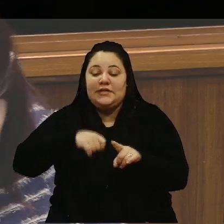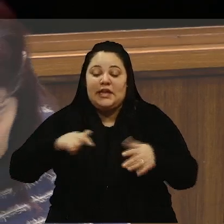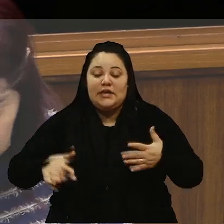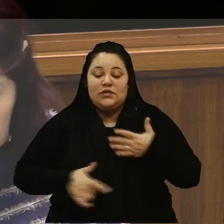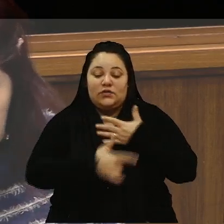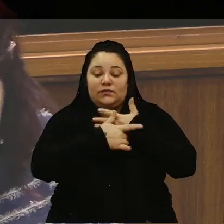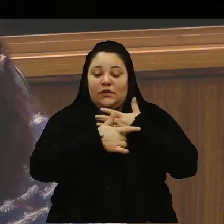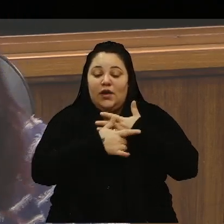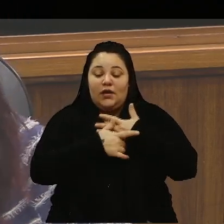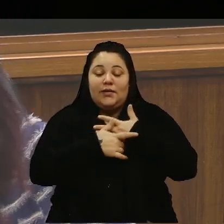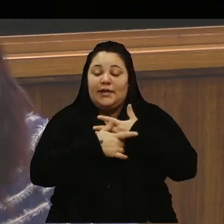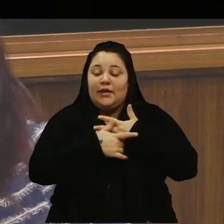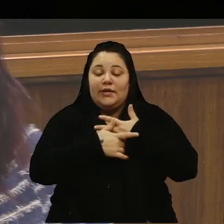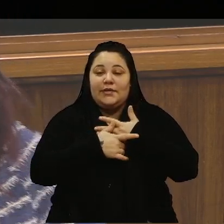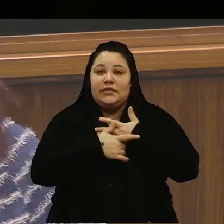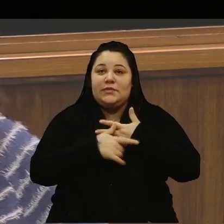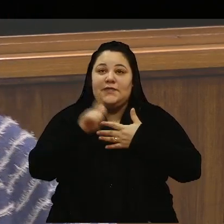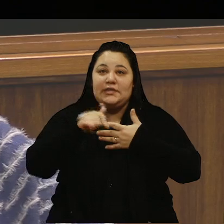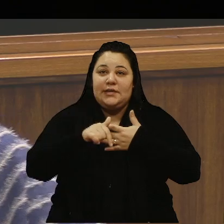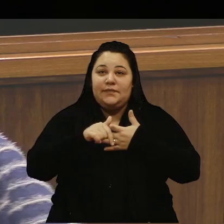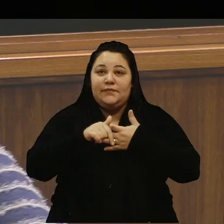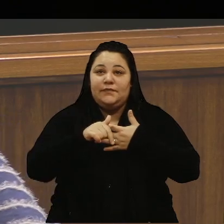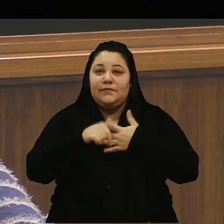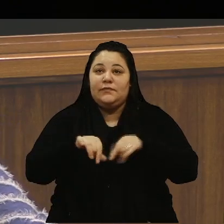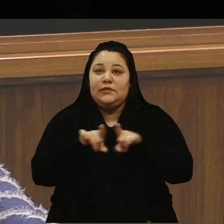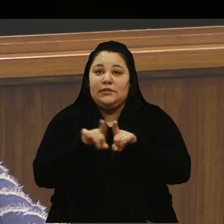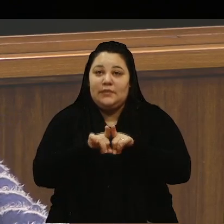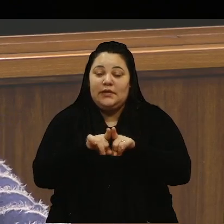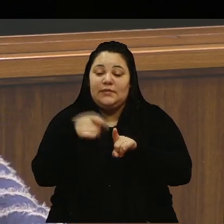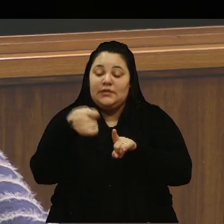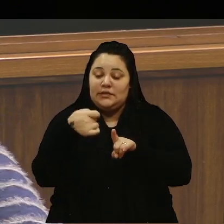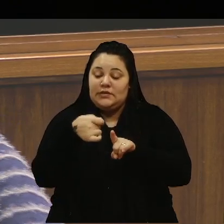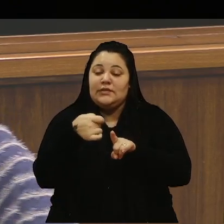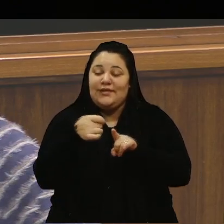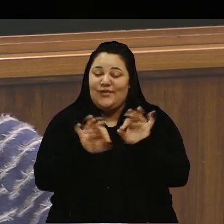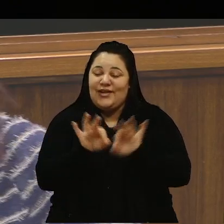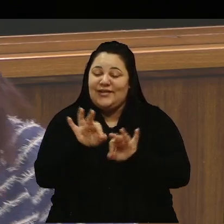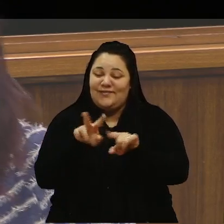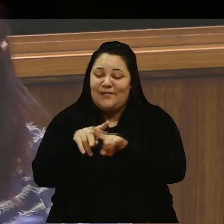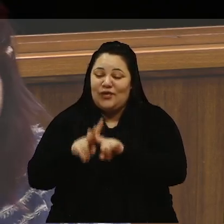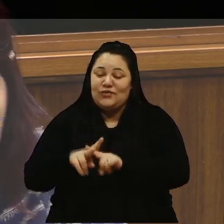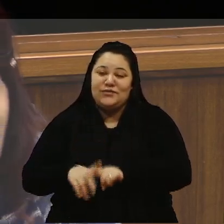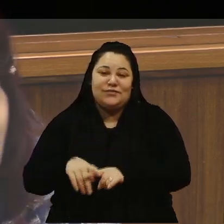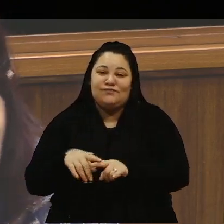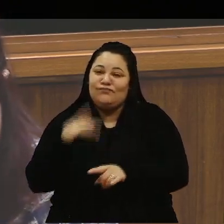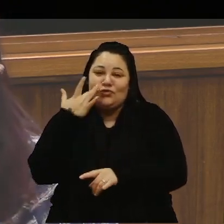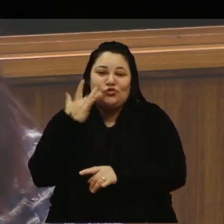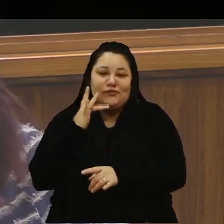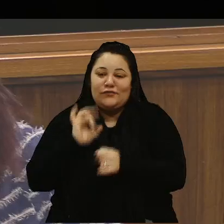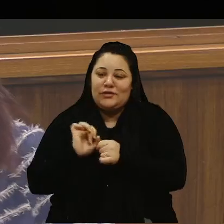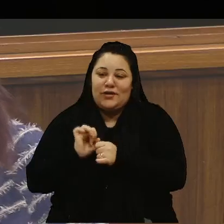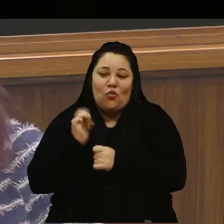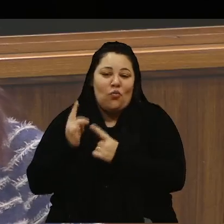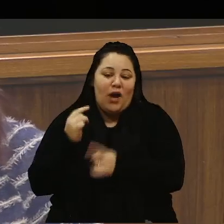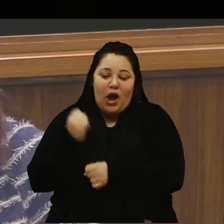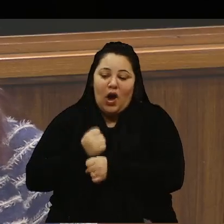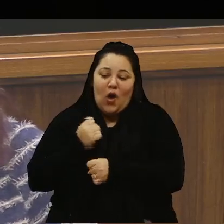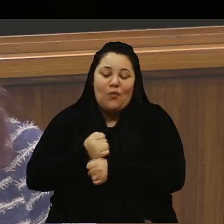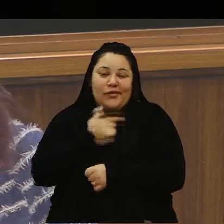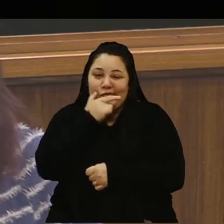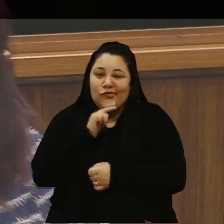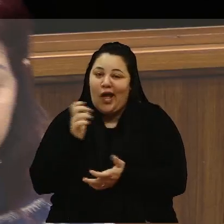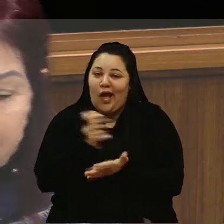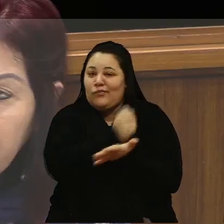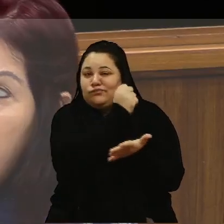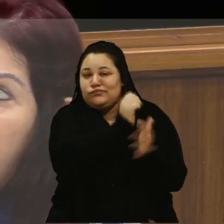força necessária junto ao DENIT para melhorar aquela entrada e para, assim, continuar salvando vidas.